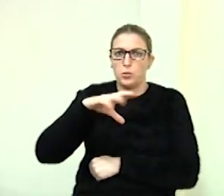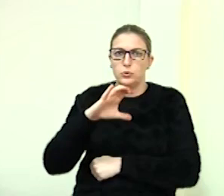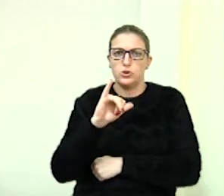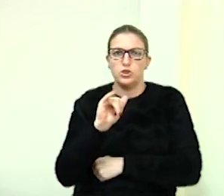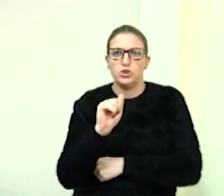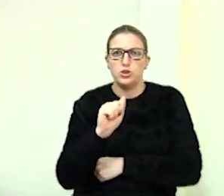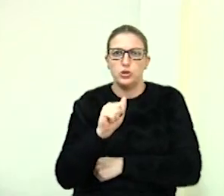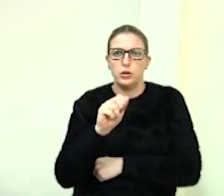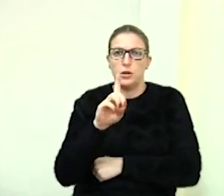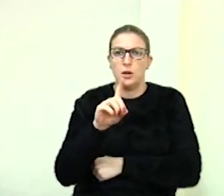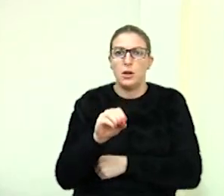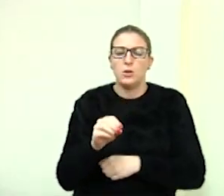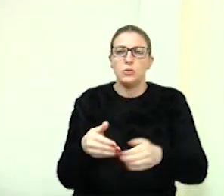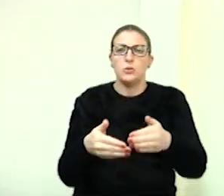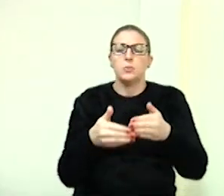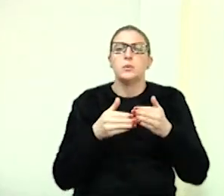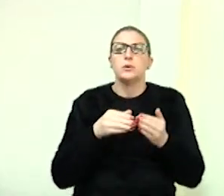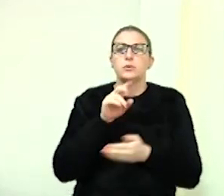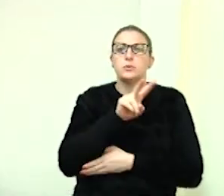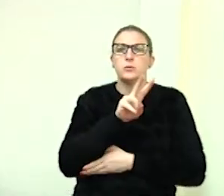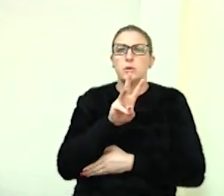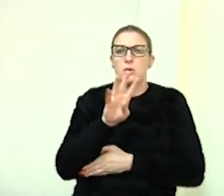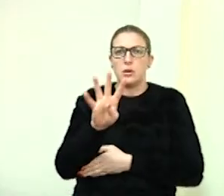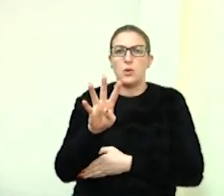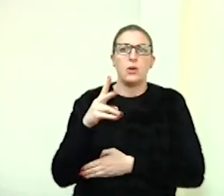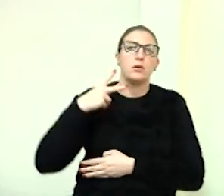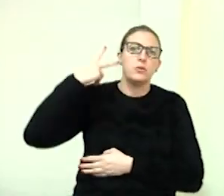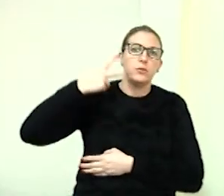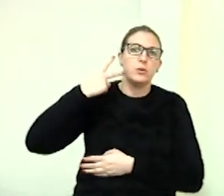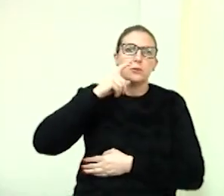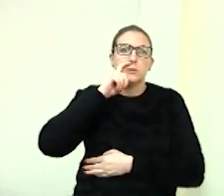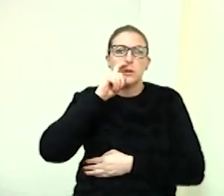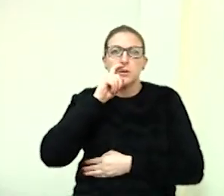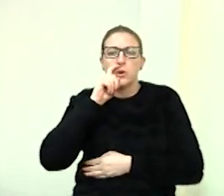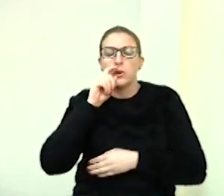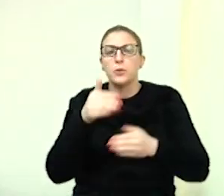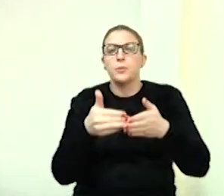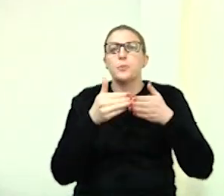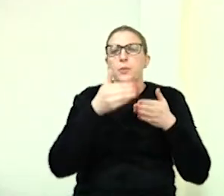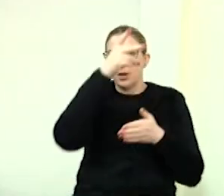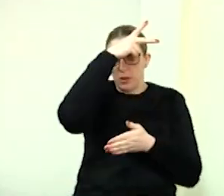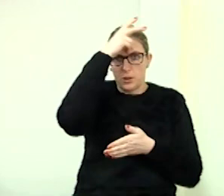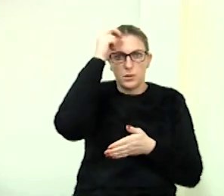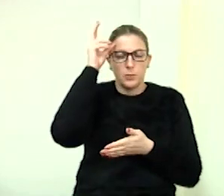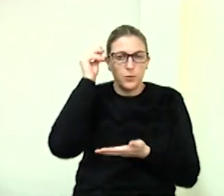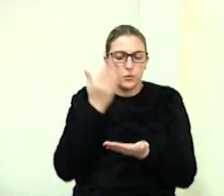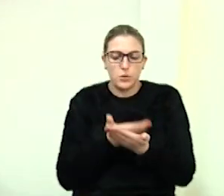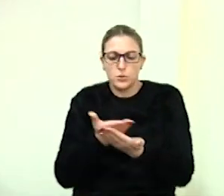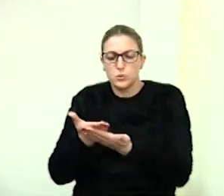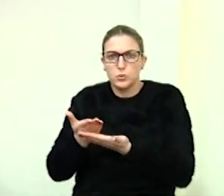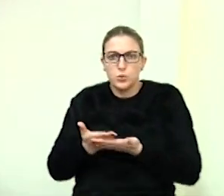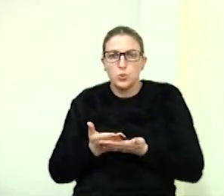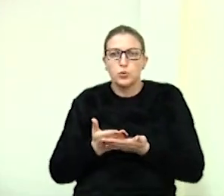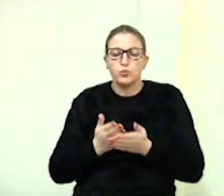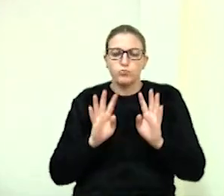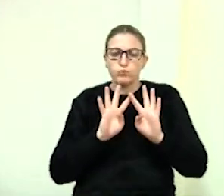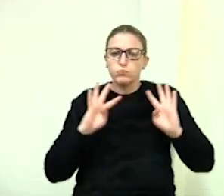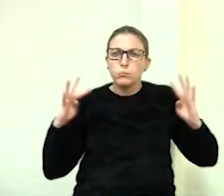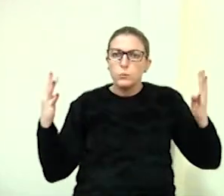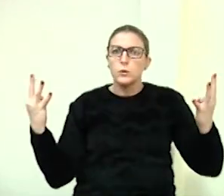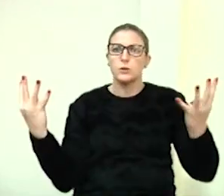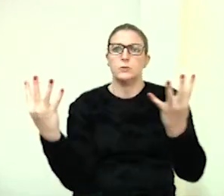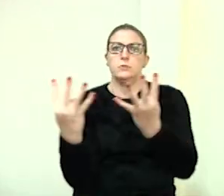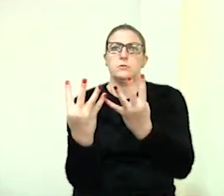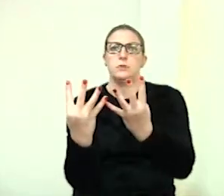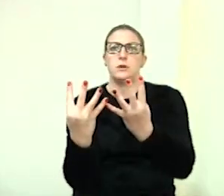244, autor Sérgio Alves Bento, solicita aos órgãos competentes do Poder Executivo Municipal estudo de viabilidade para o cercamento da quadra de